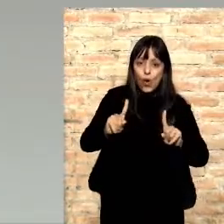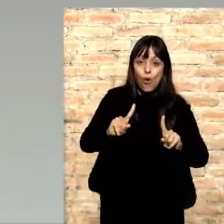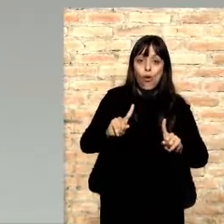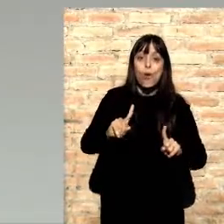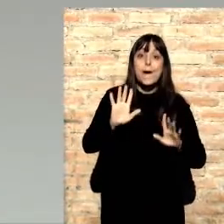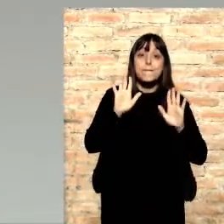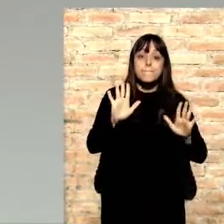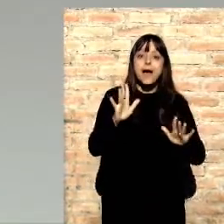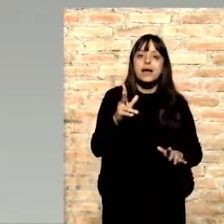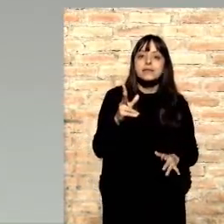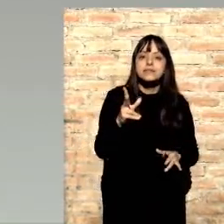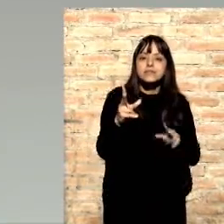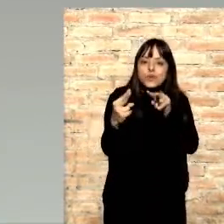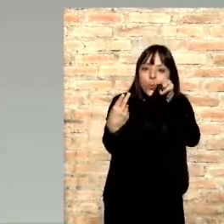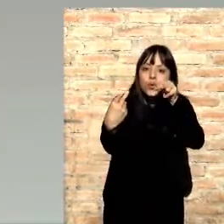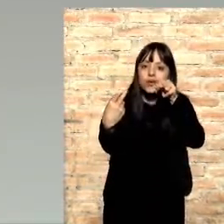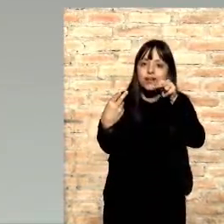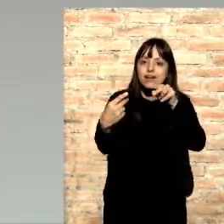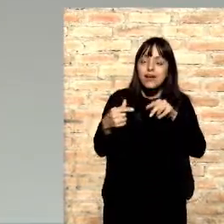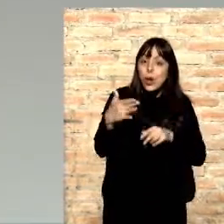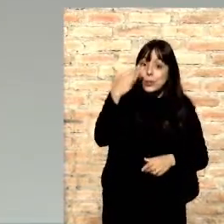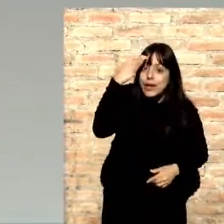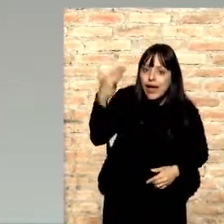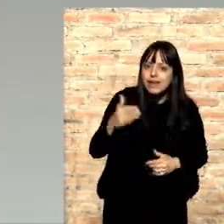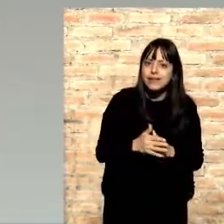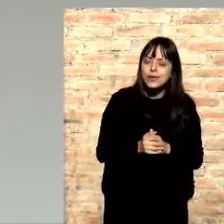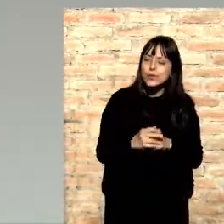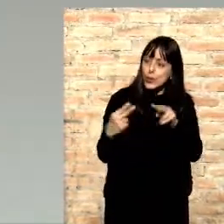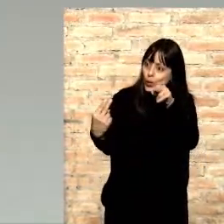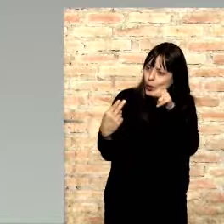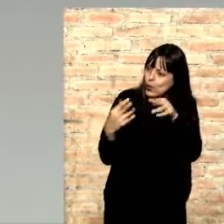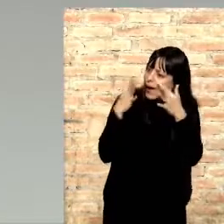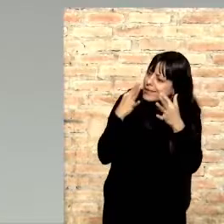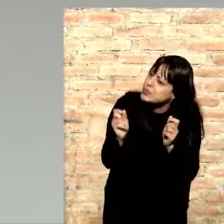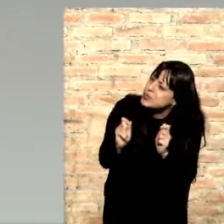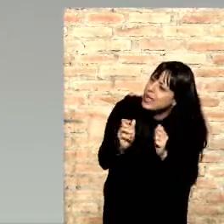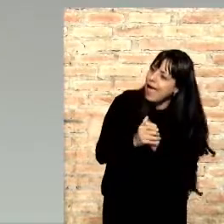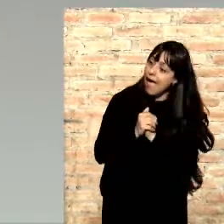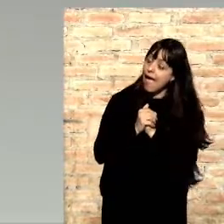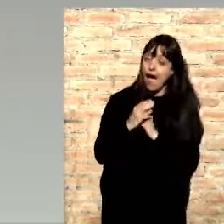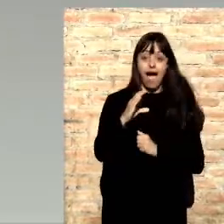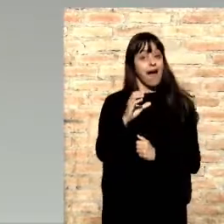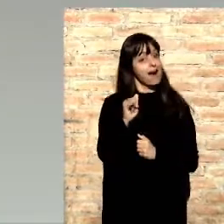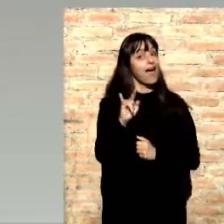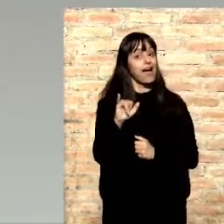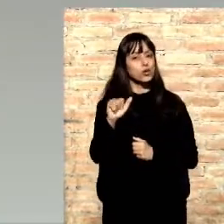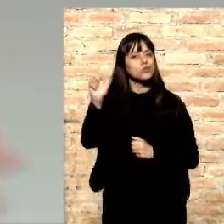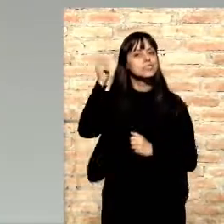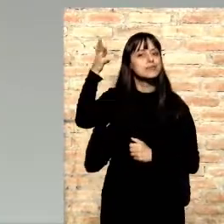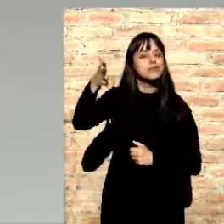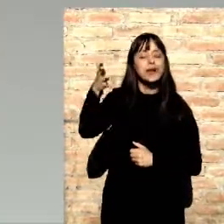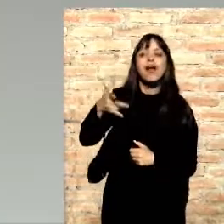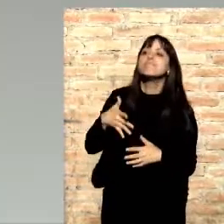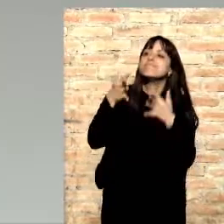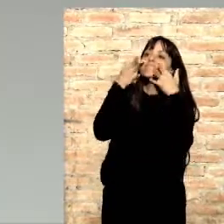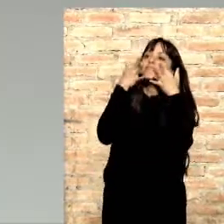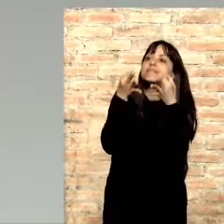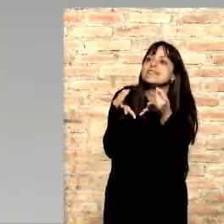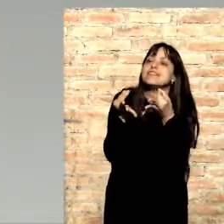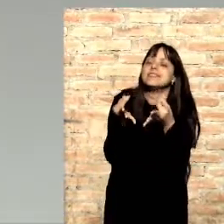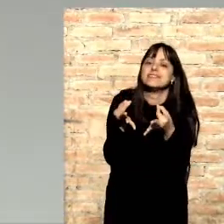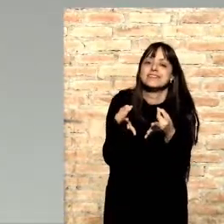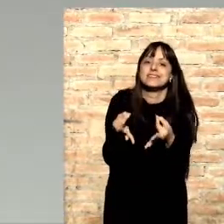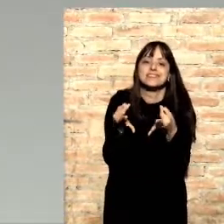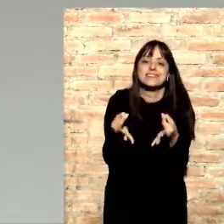ó obrigada não que escuta o que o caio falou à escuta eu acho que a gente